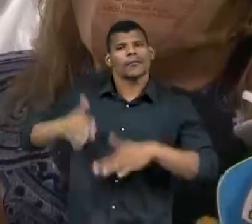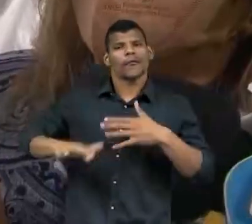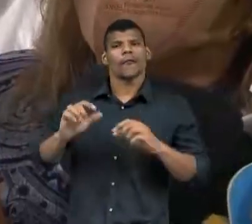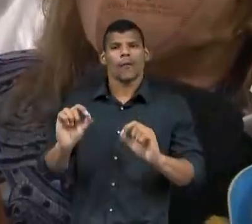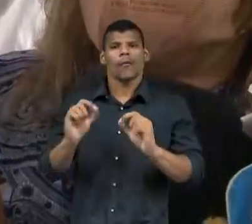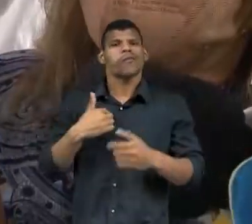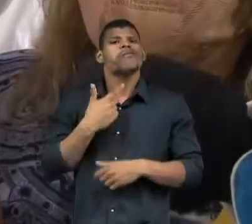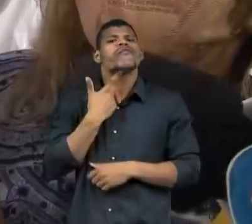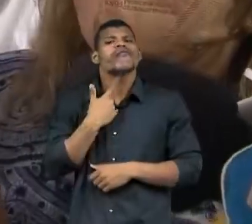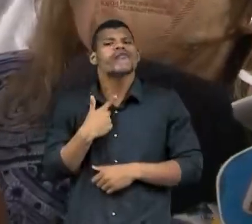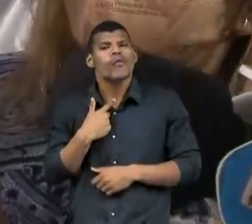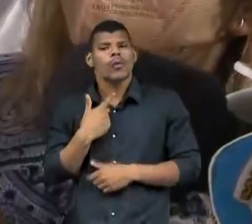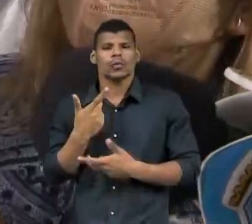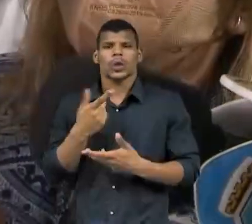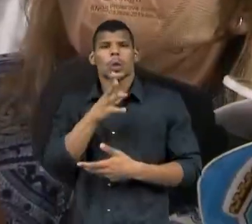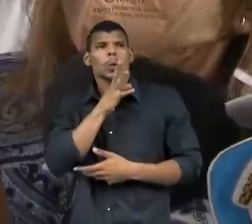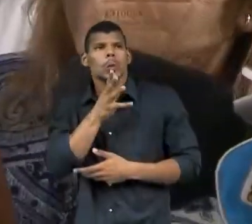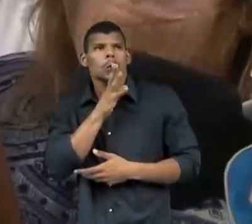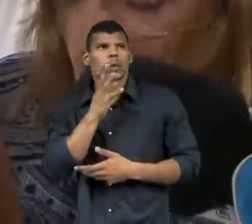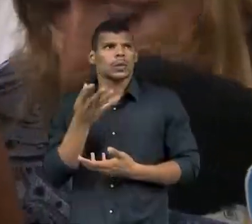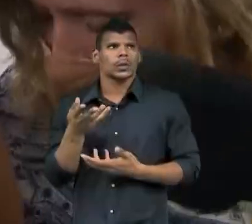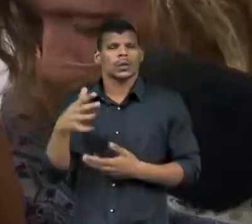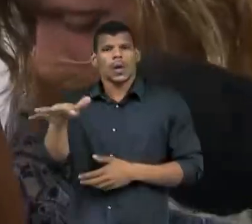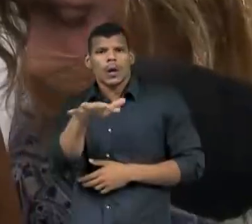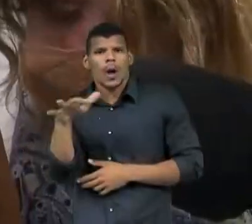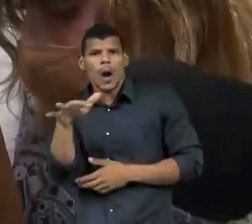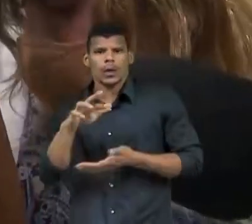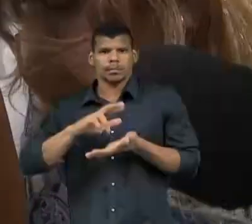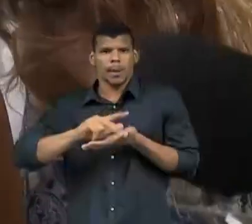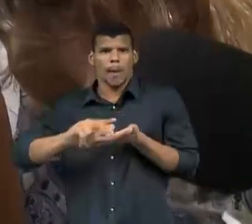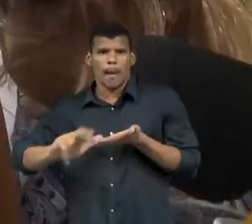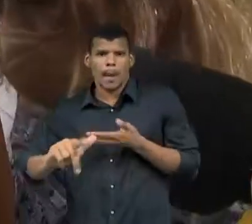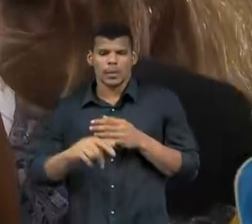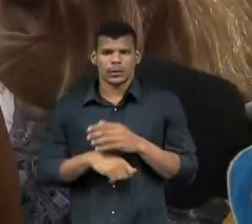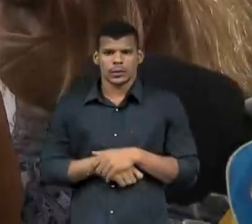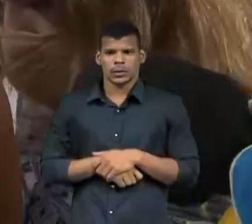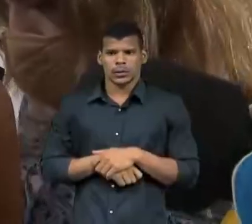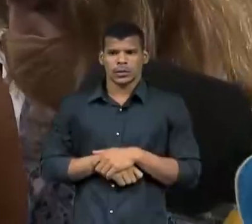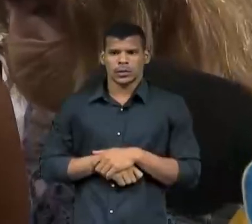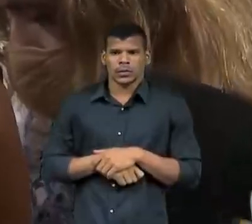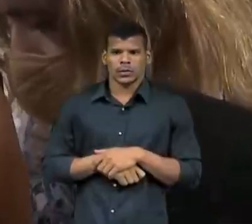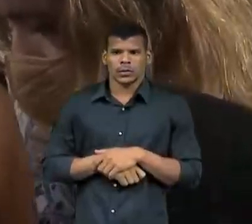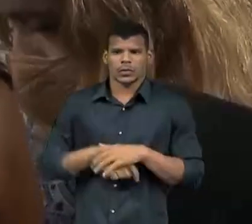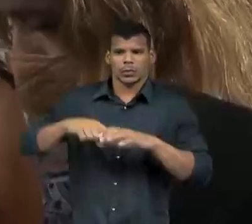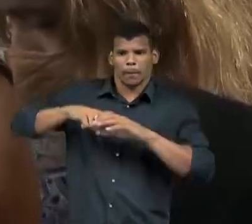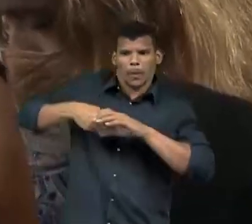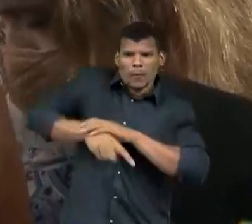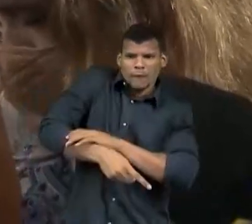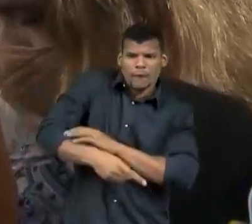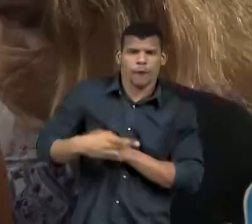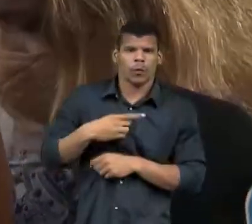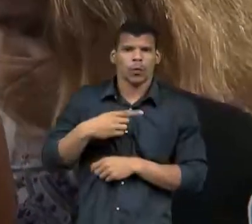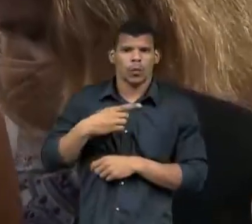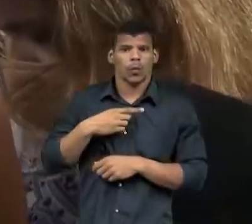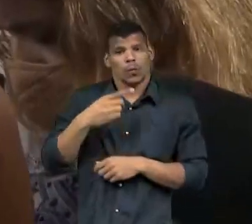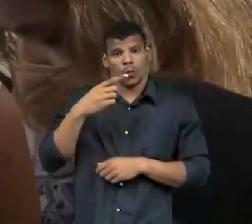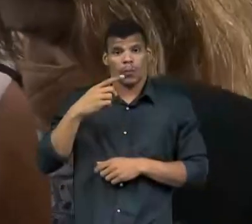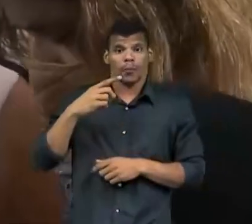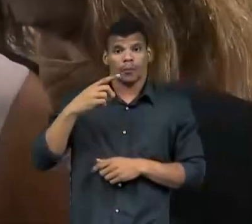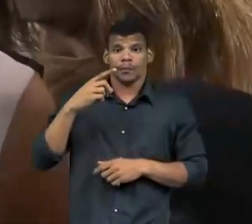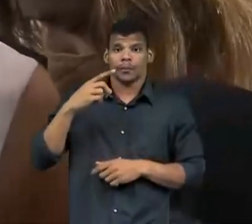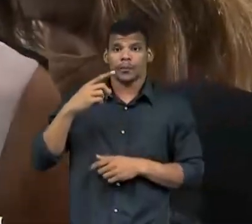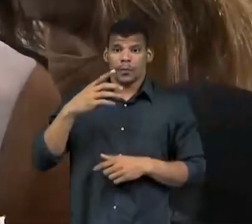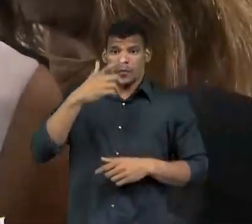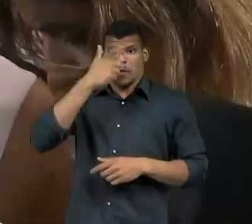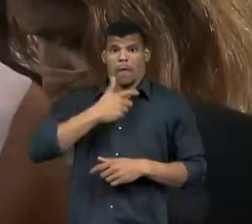desejos, né, de conhecer áreas diferentes, de se aprofundar em algum. E eu penso que eles devem